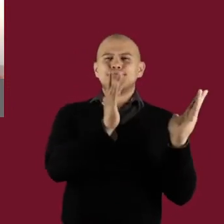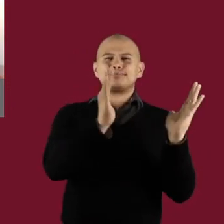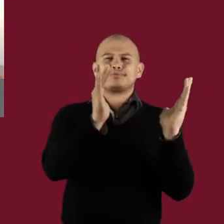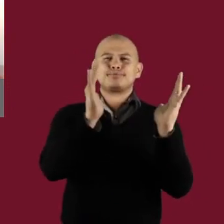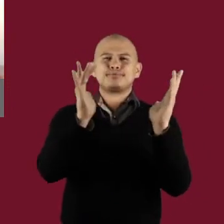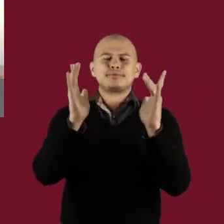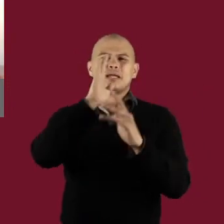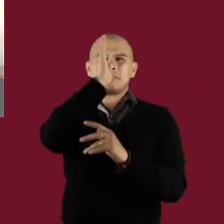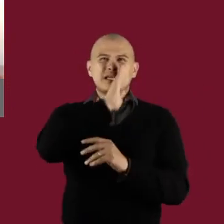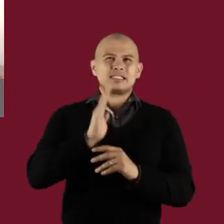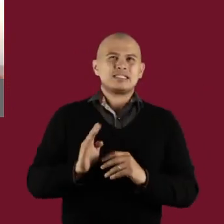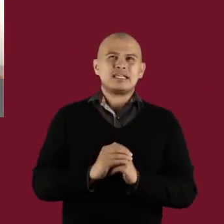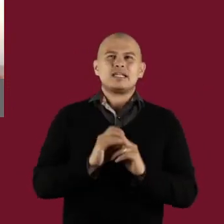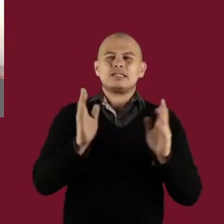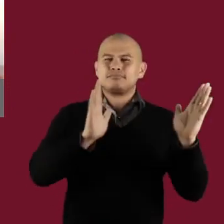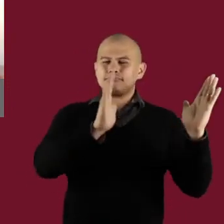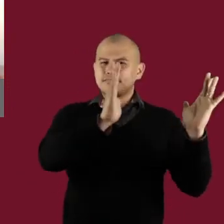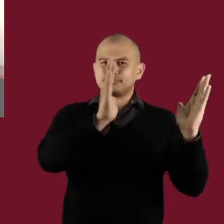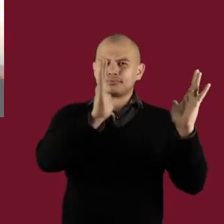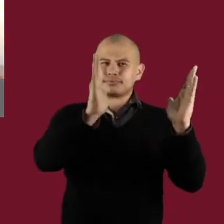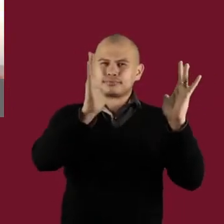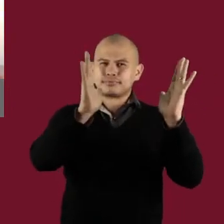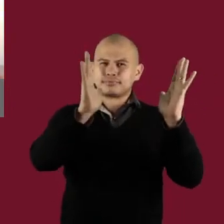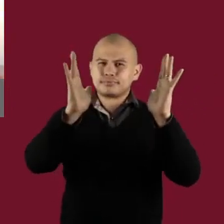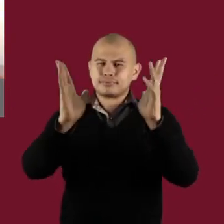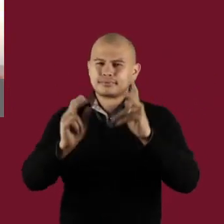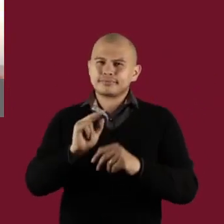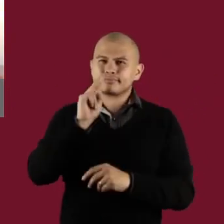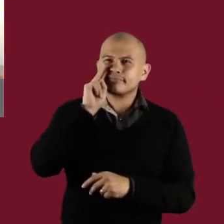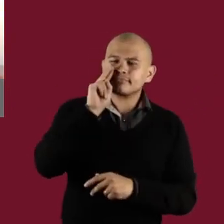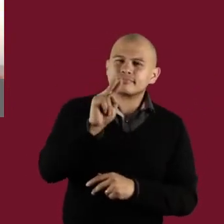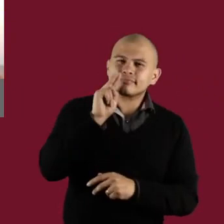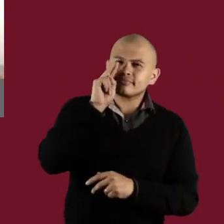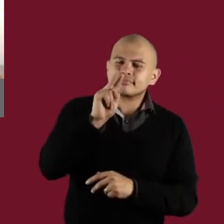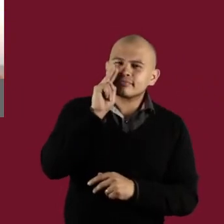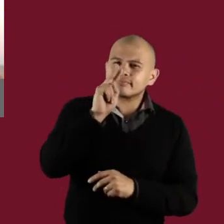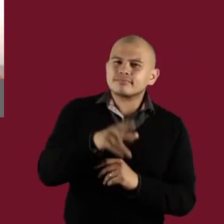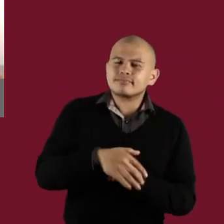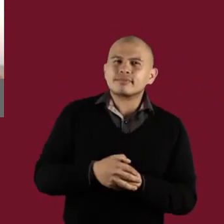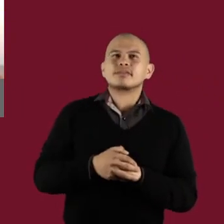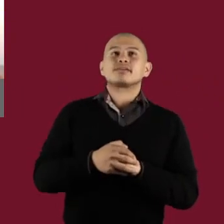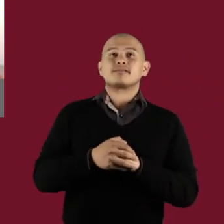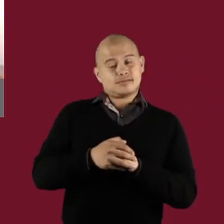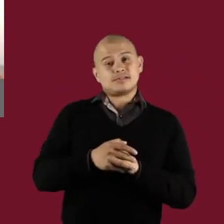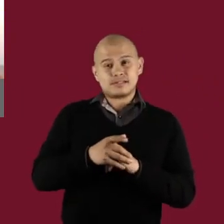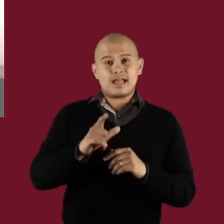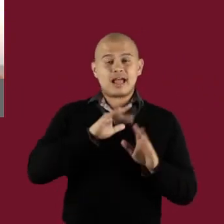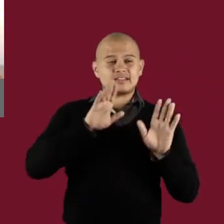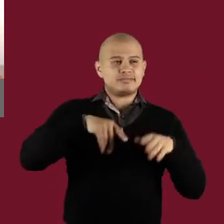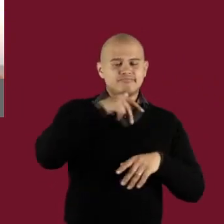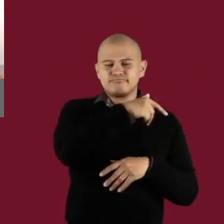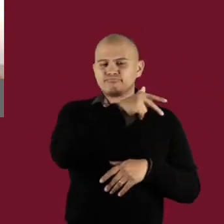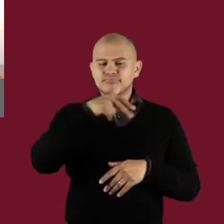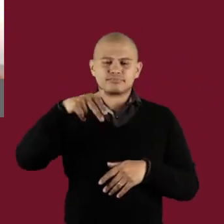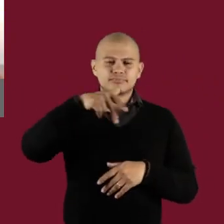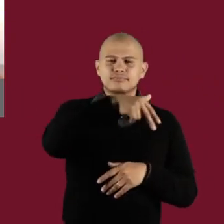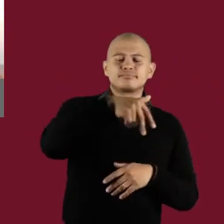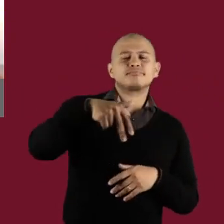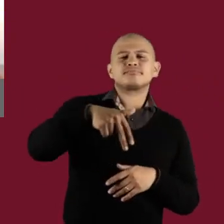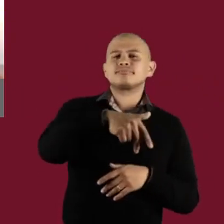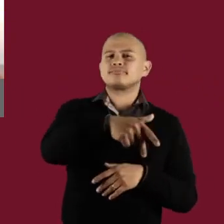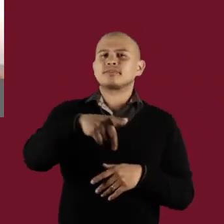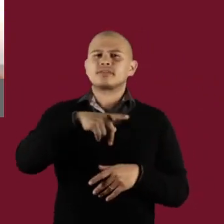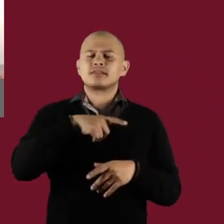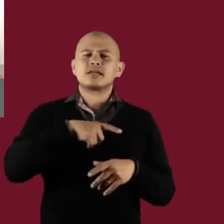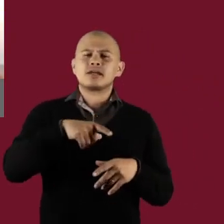ficava um pouco mais afastado na Avenida das Américas, e agora ele vem um pouquinho mais aqui para perto da ONU, o que facilita, né, quando a gente tem que tirar passaporte e tal, tira